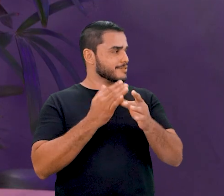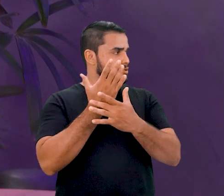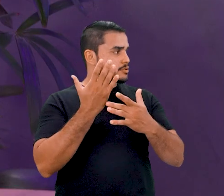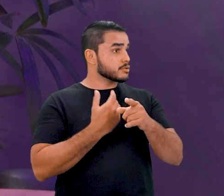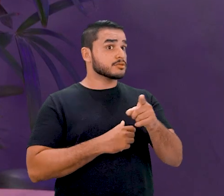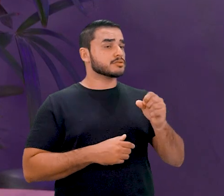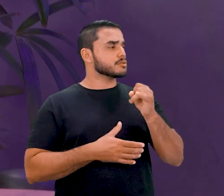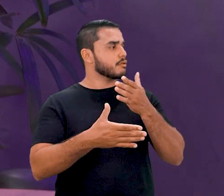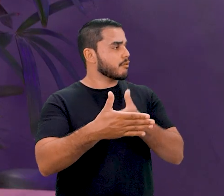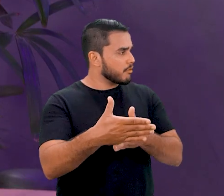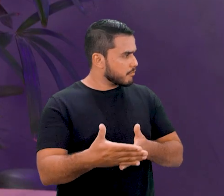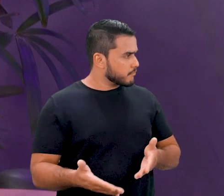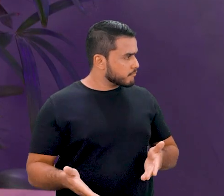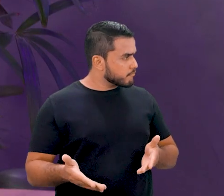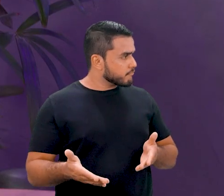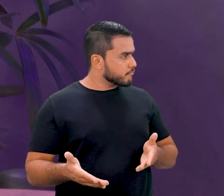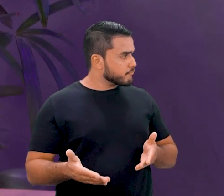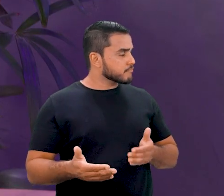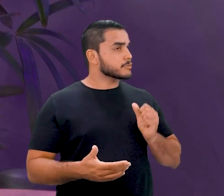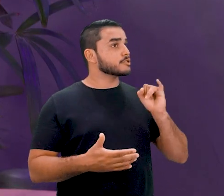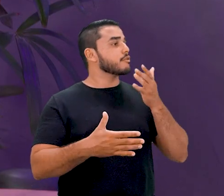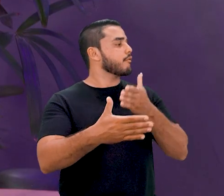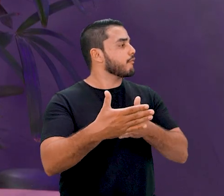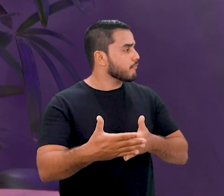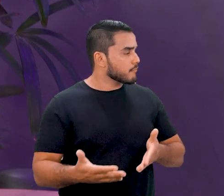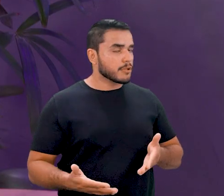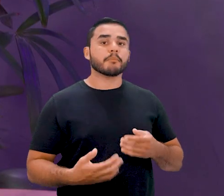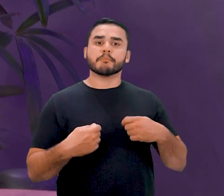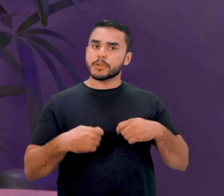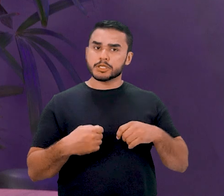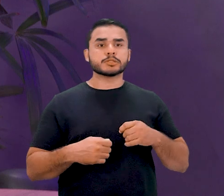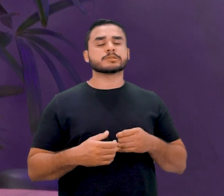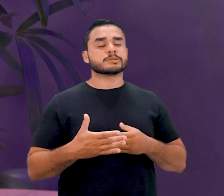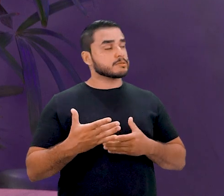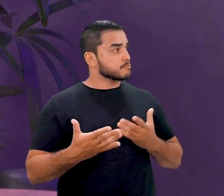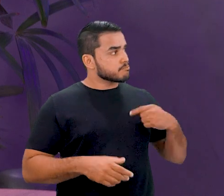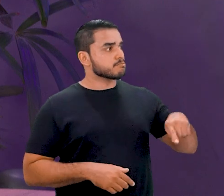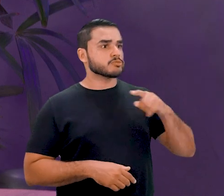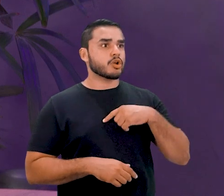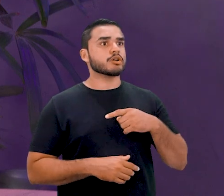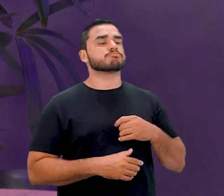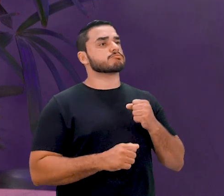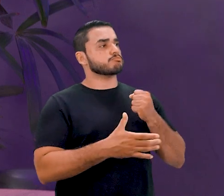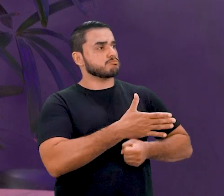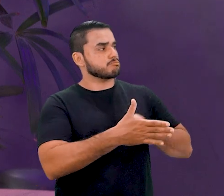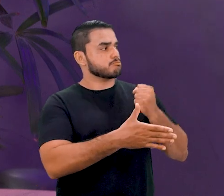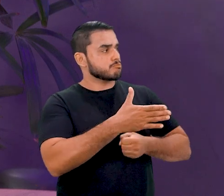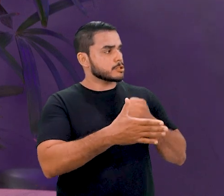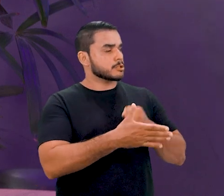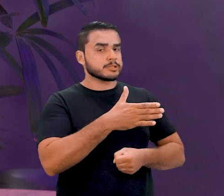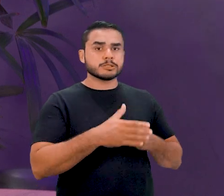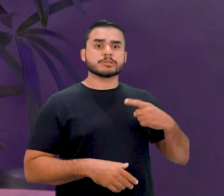estão abertos para a gente. Às vezes a gente tem que chutar, meter o pé na porta, né? Mas, assim, não é o ideal.